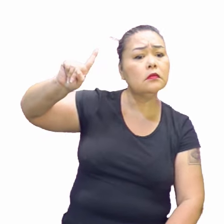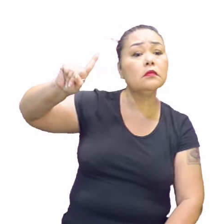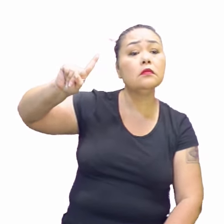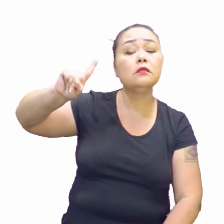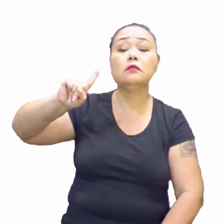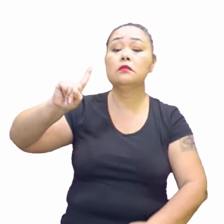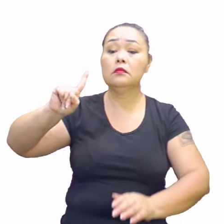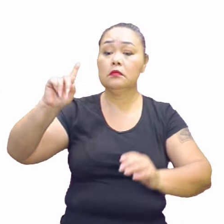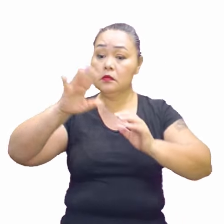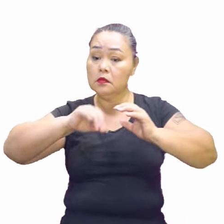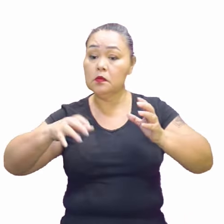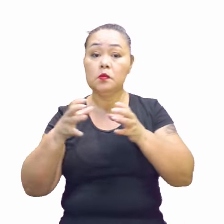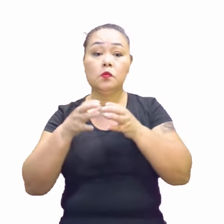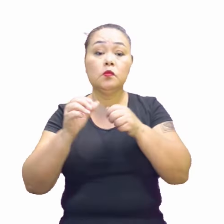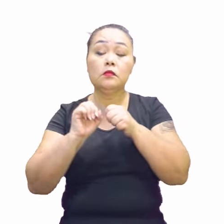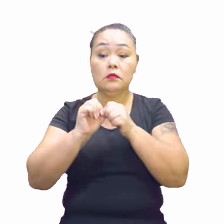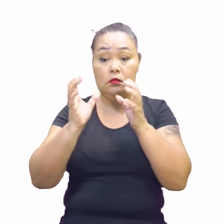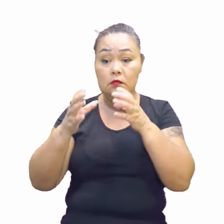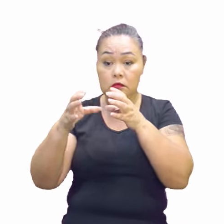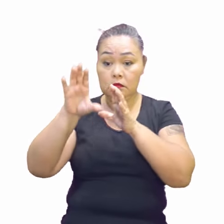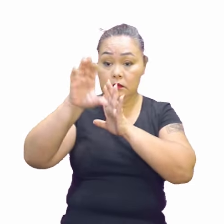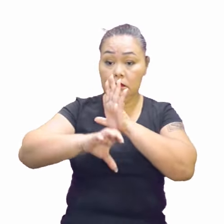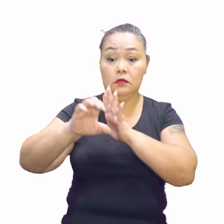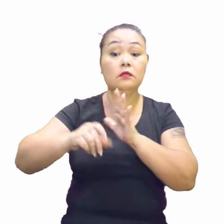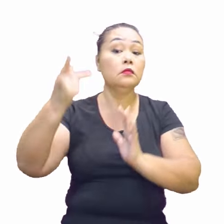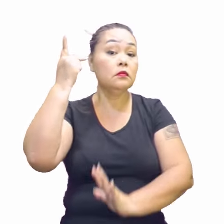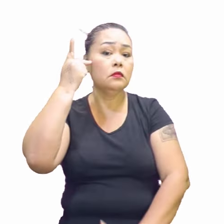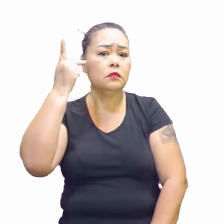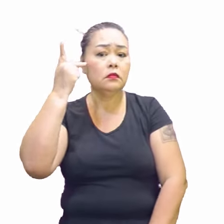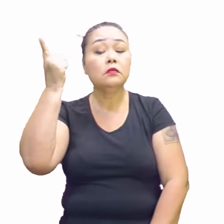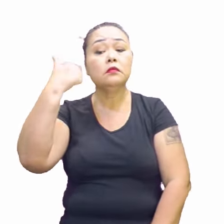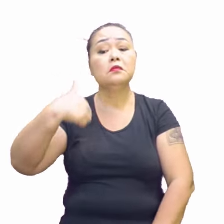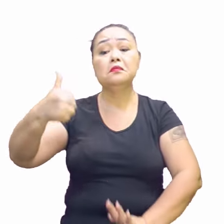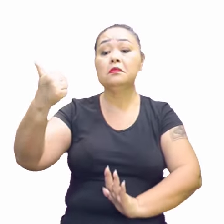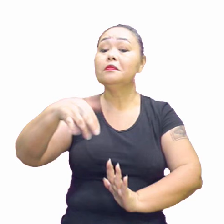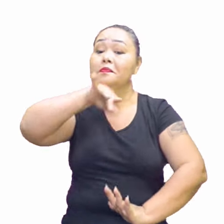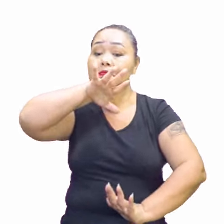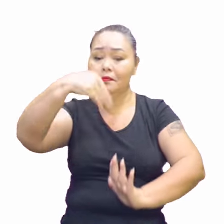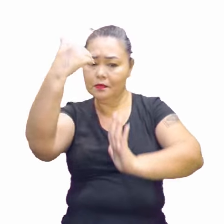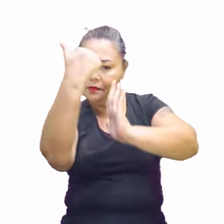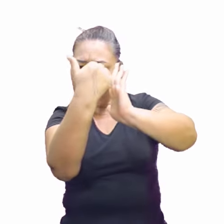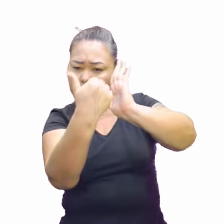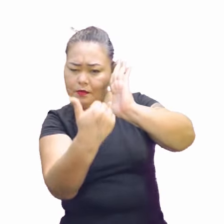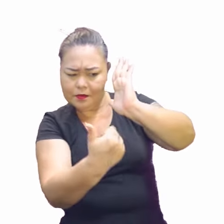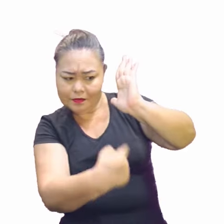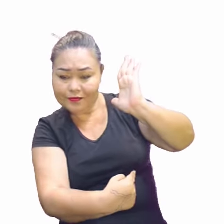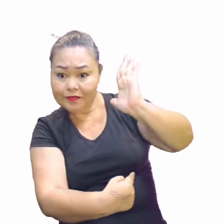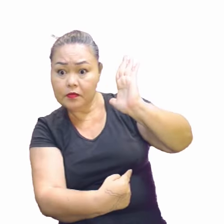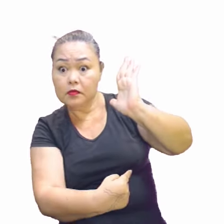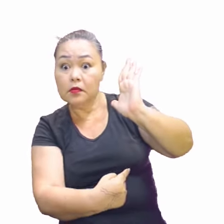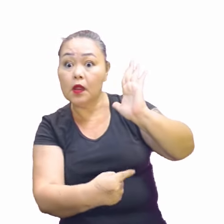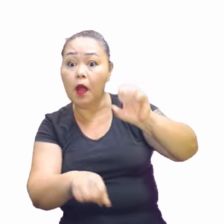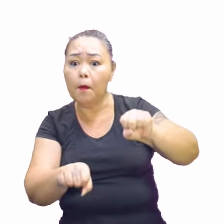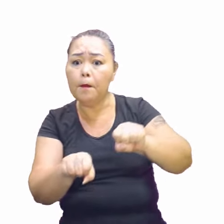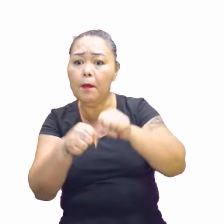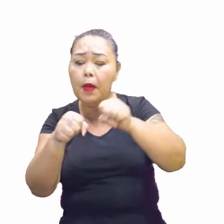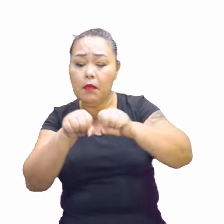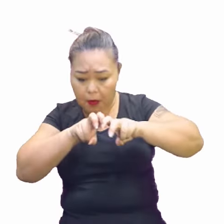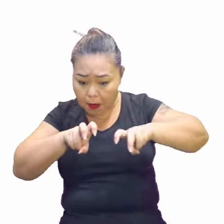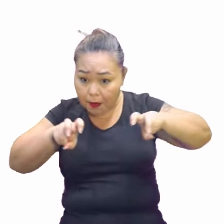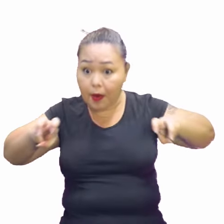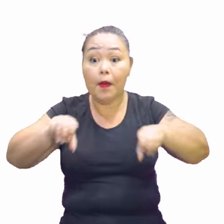ali a torcida dos clubes paulistas que estavam em péssima colocação no campeonato quebraram